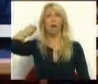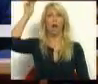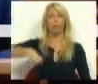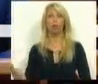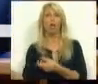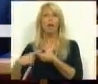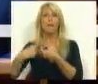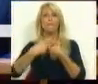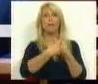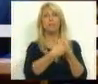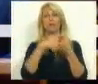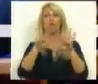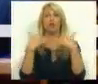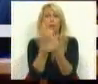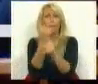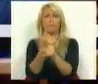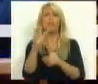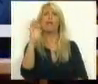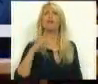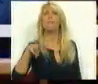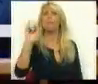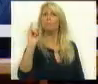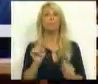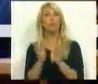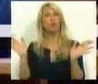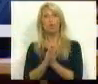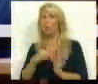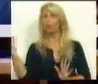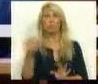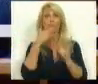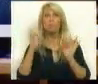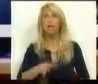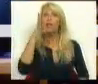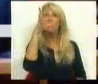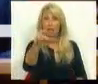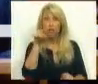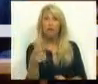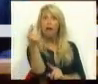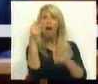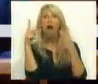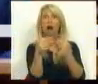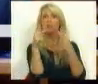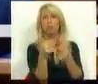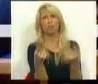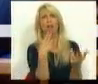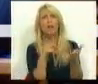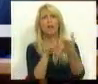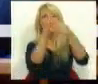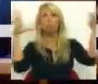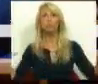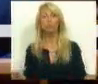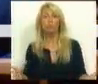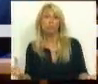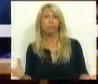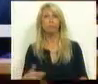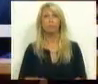parceiros sociais, até o FMI. Todos dizemos que esta dose de austeridade é irrealista. Só o Governo